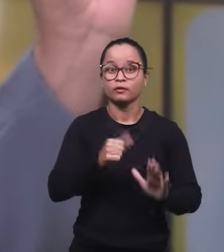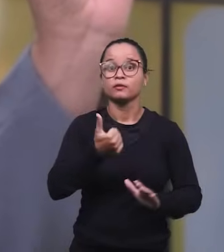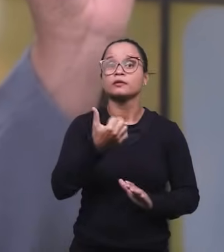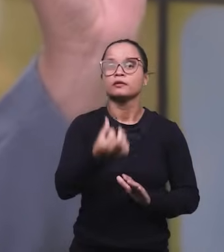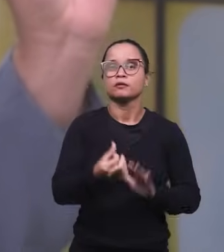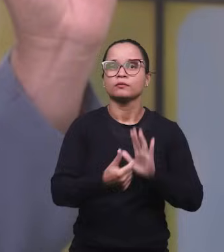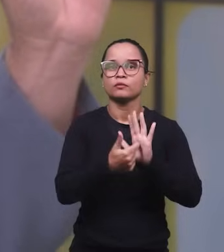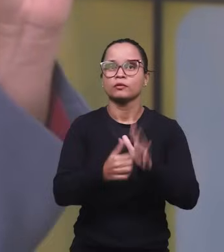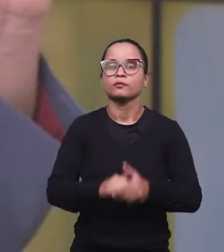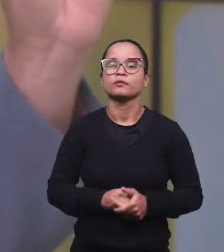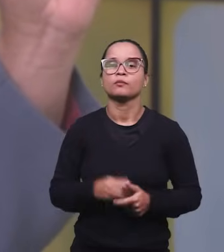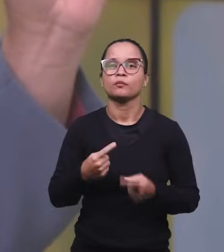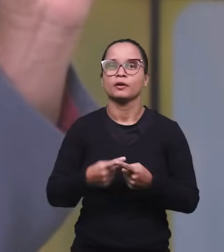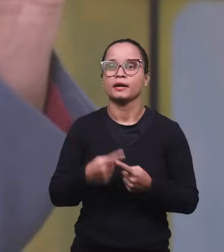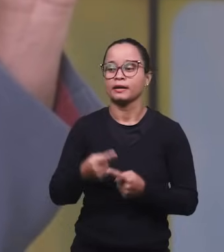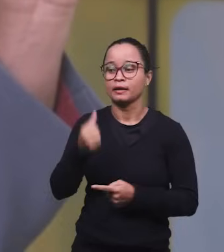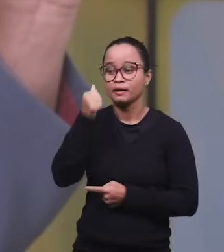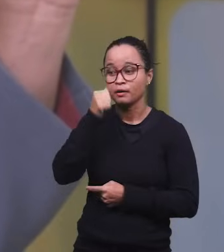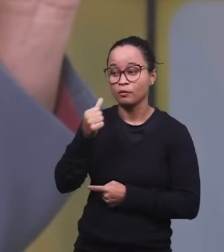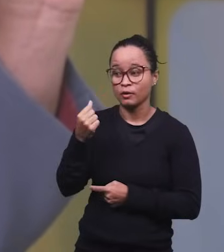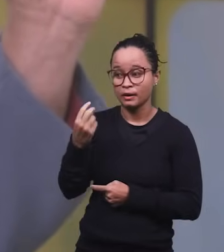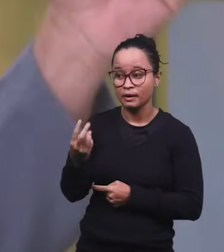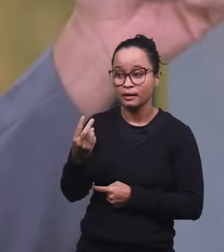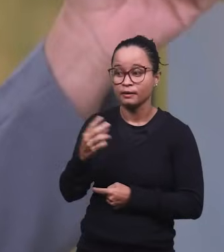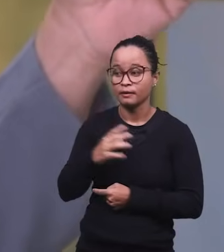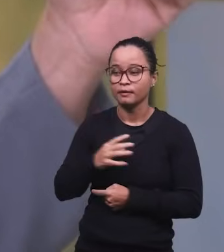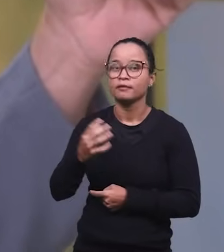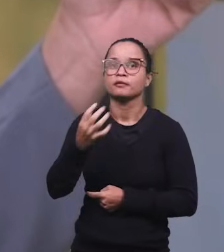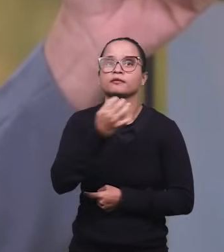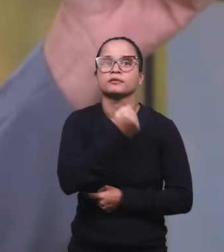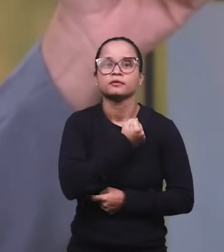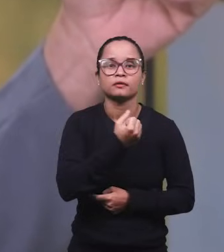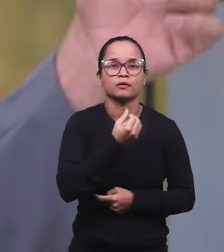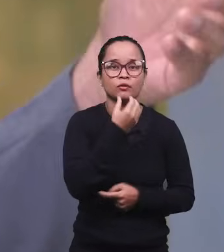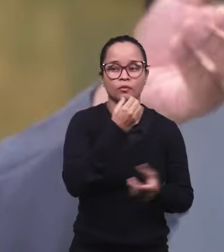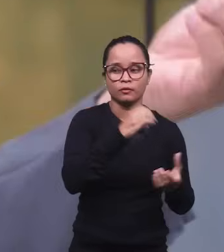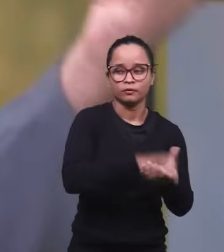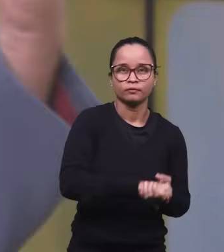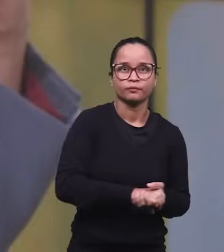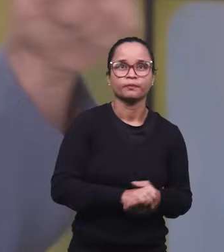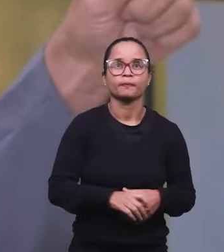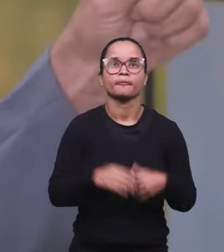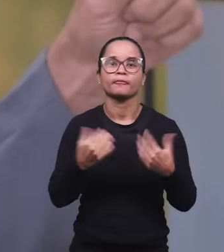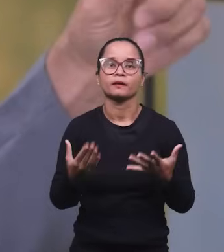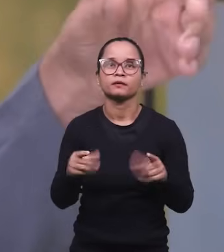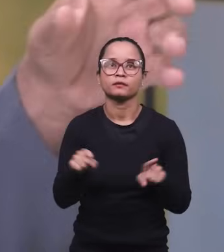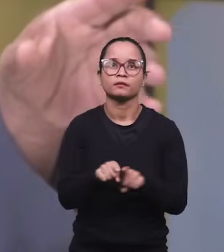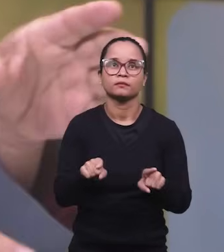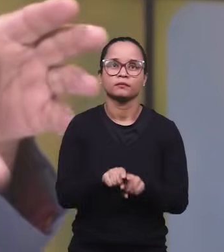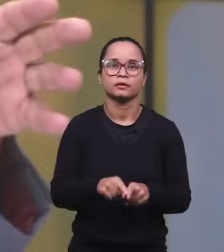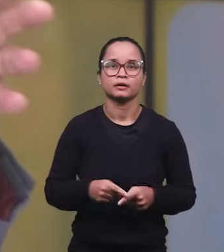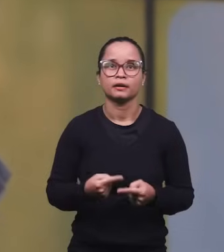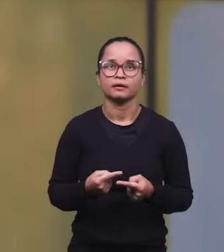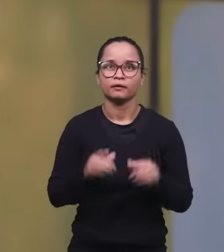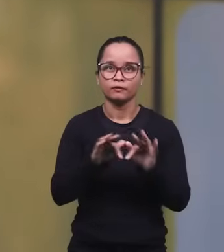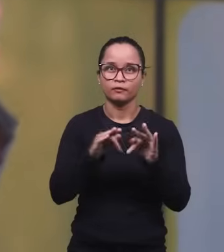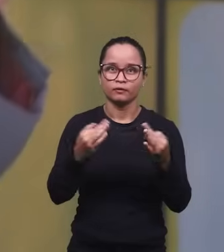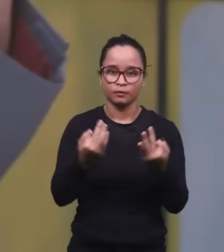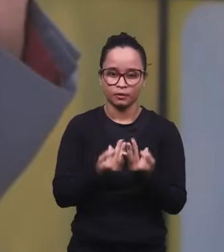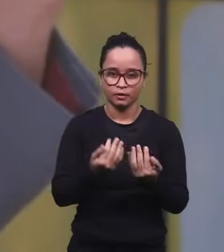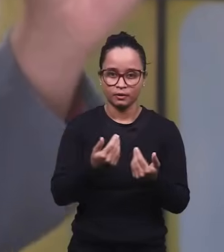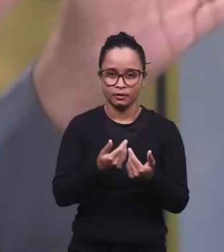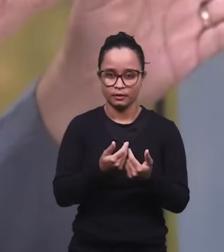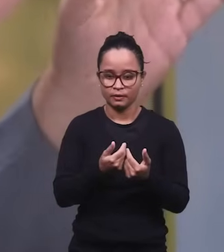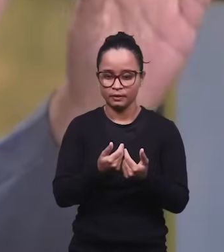versículo 16, porque de onde sabes, ó mulher, se salvarás teu marido? Aí também tem aquela parte que lar dividido é